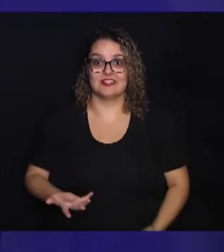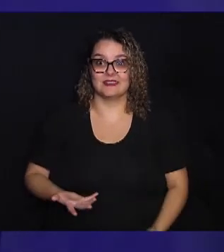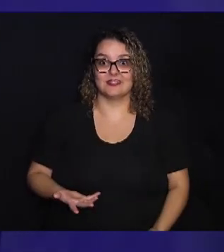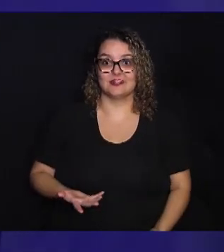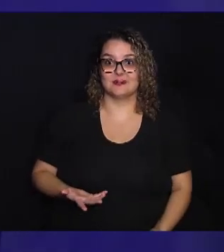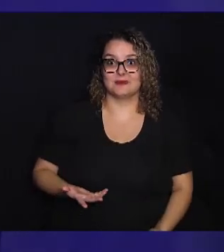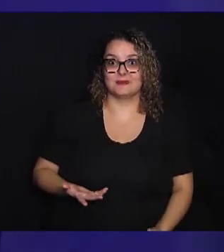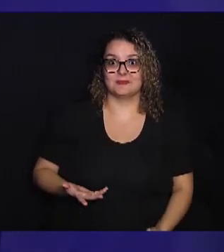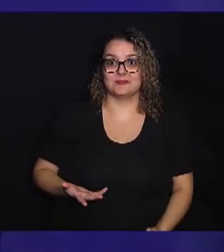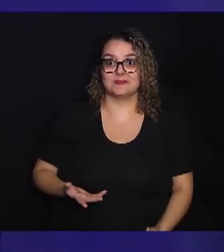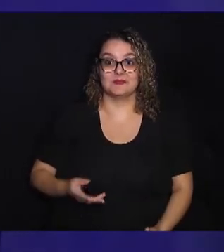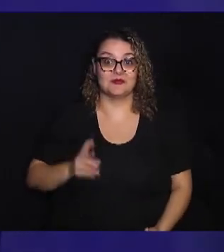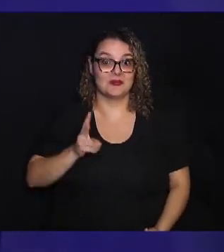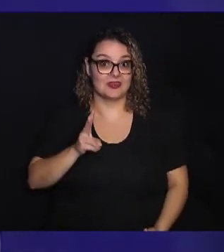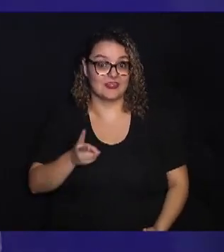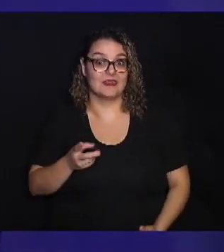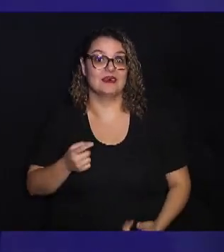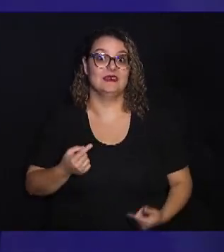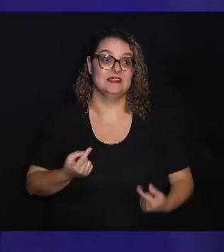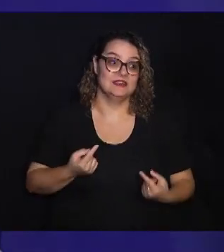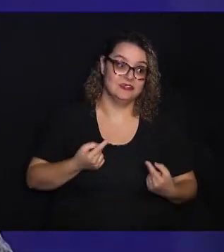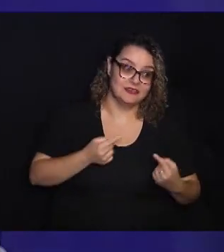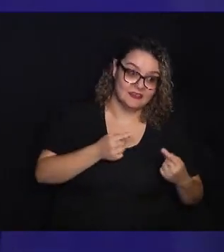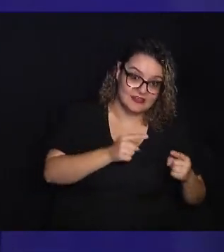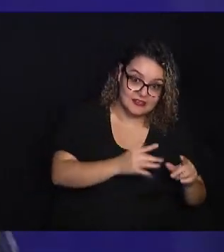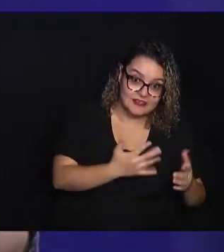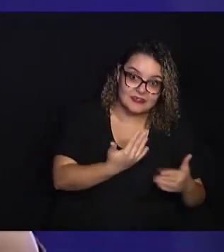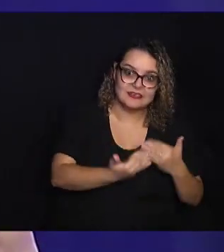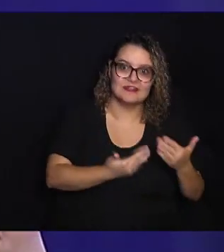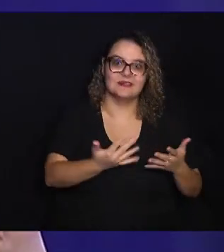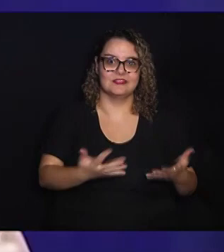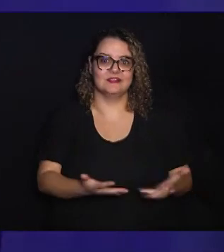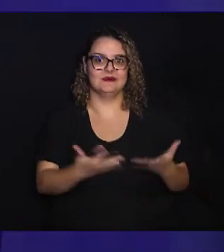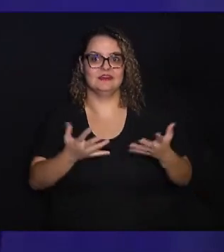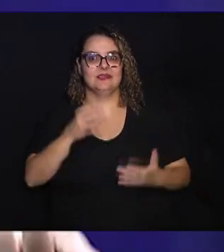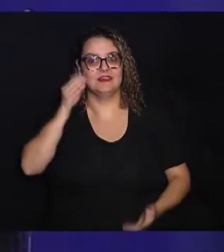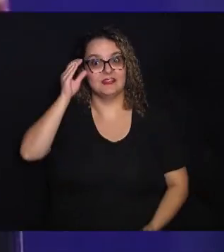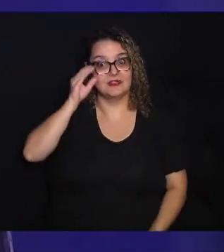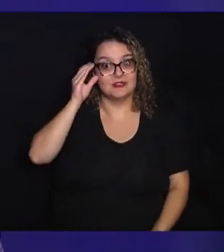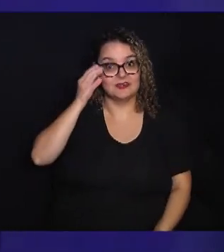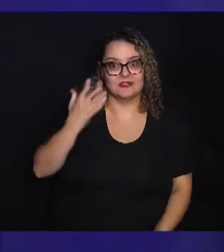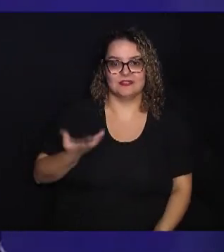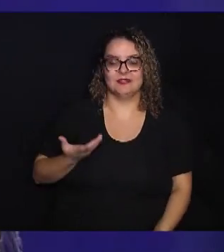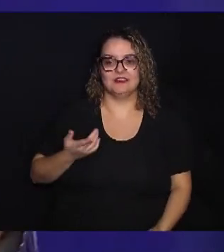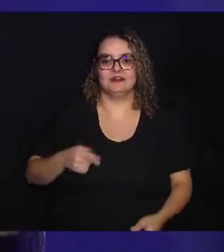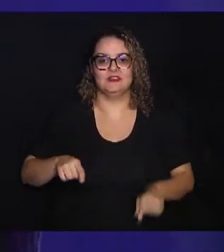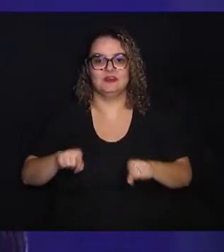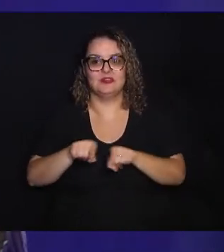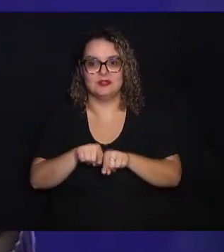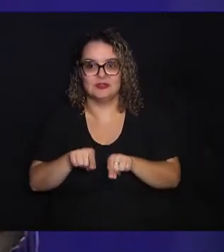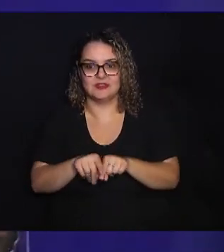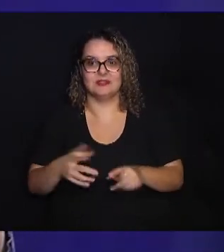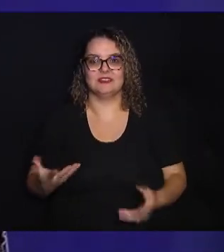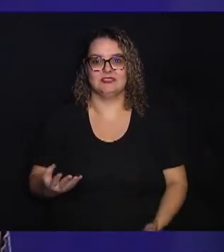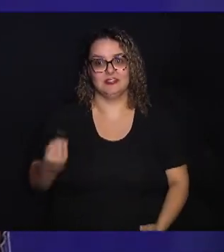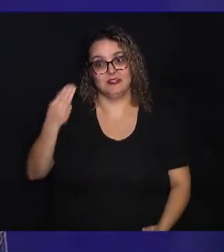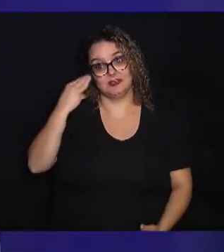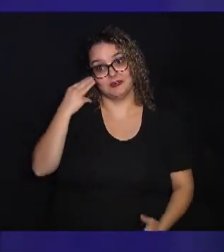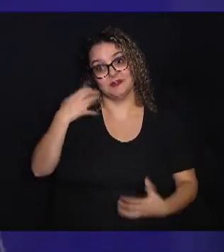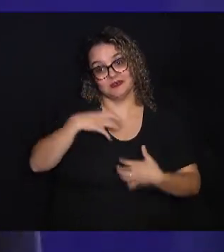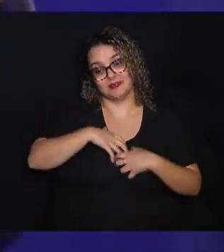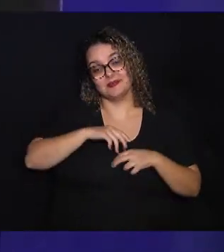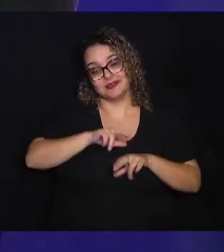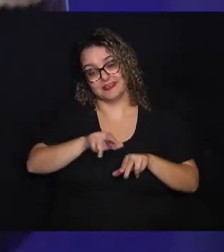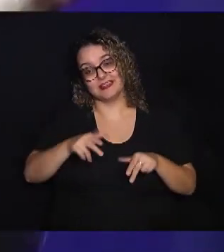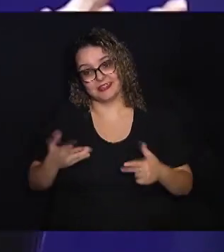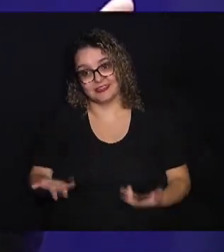a gente está sempre provocando uma modificação cognitiva e também mexendo com memórias afetivas,